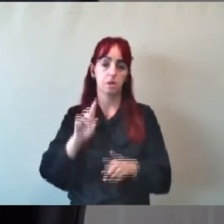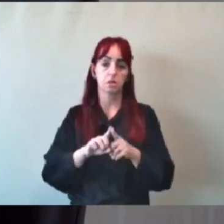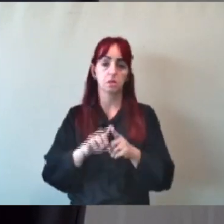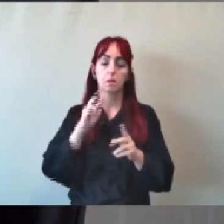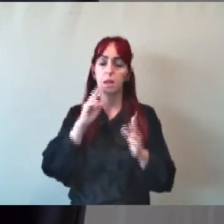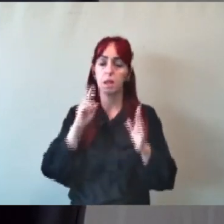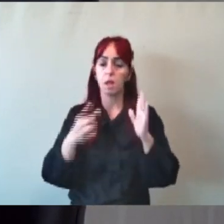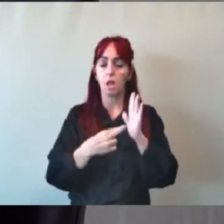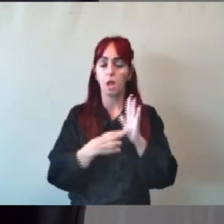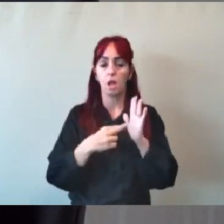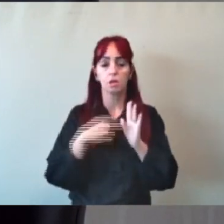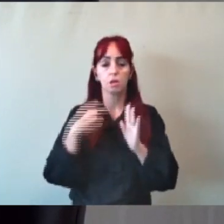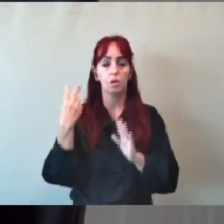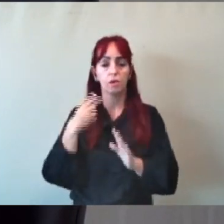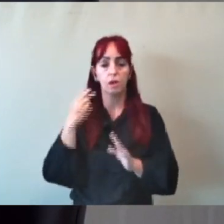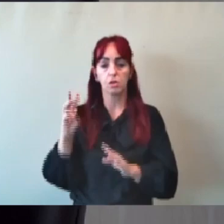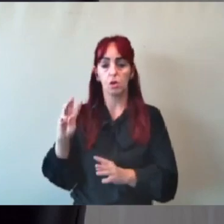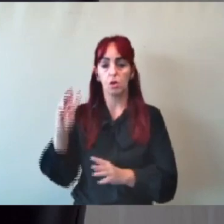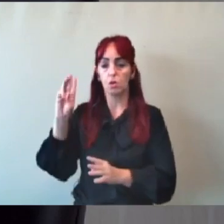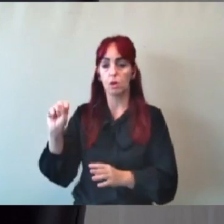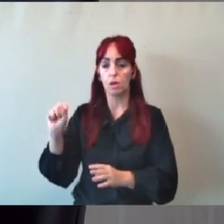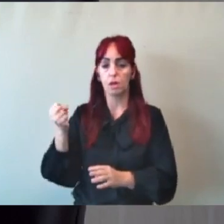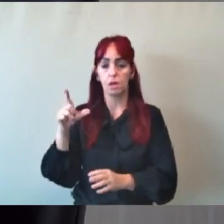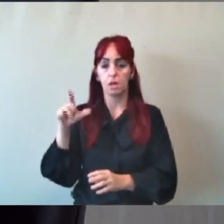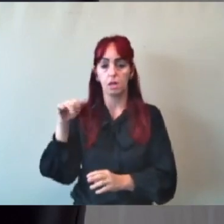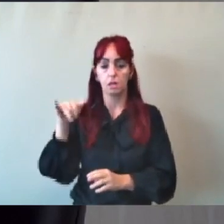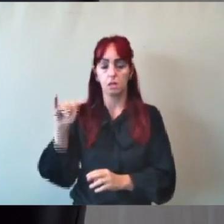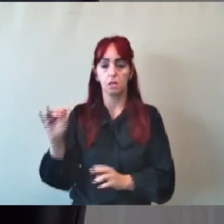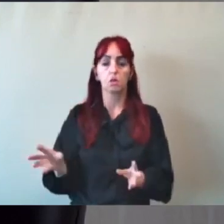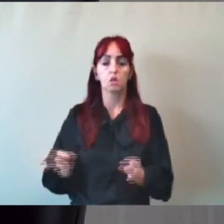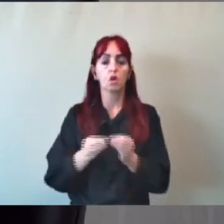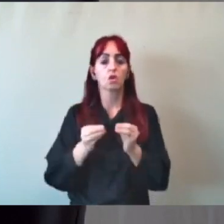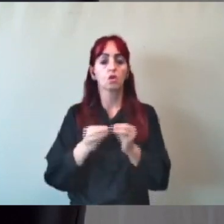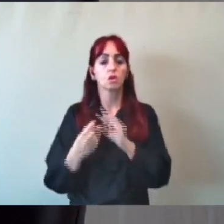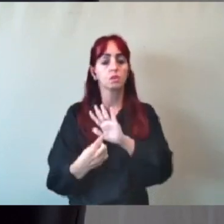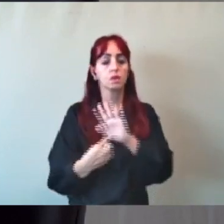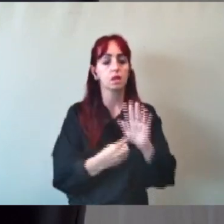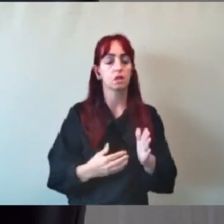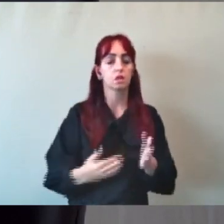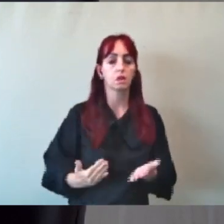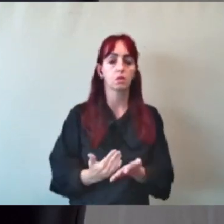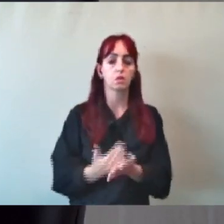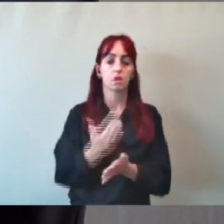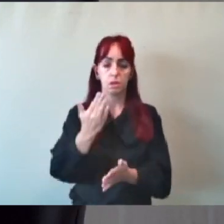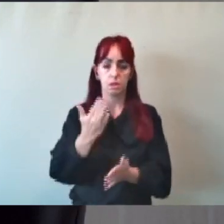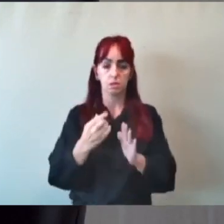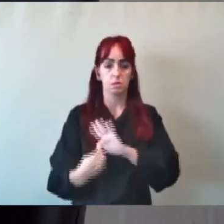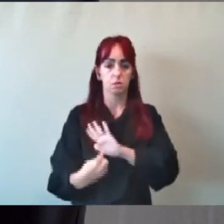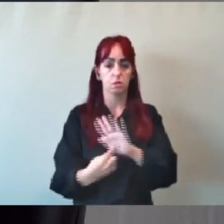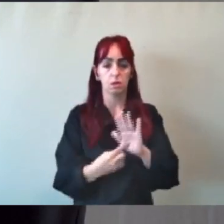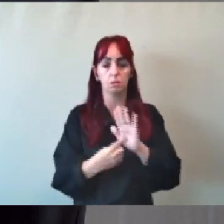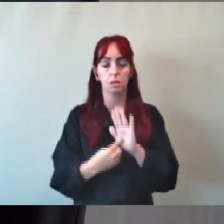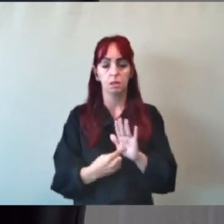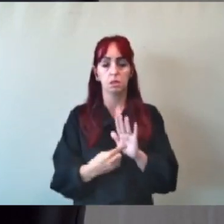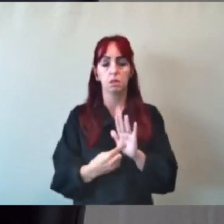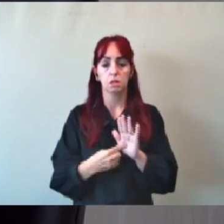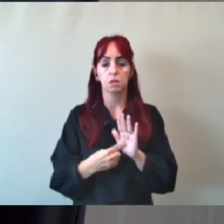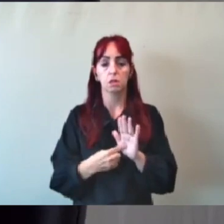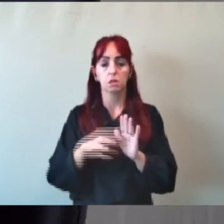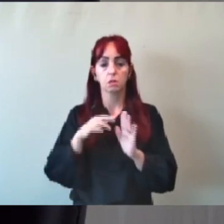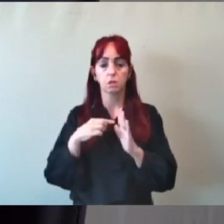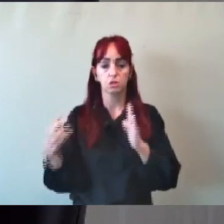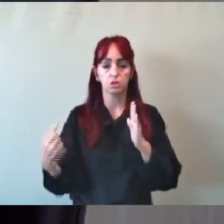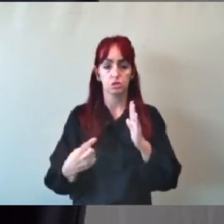Wesley Moreira, conclusão do parecer pela aprovação com a apresentação de uma indicação.